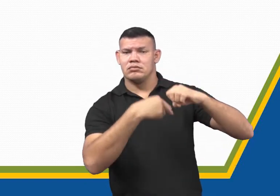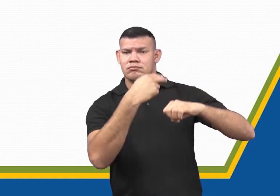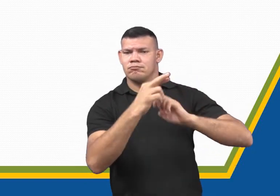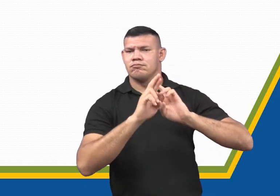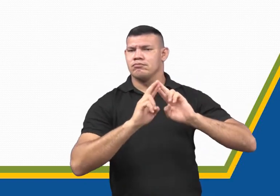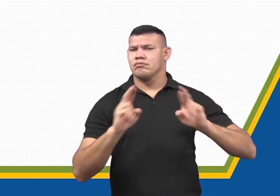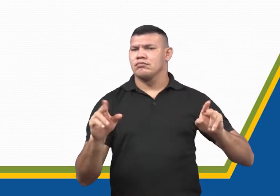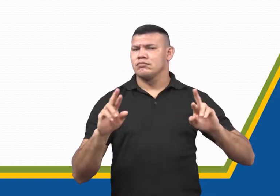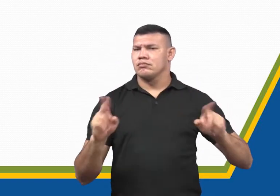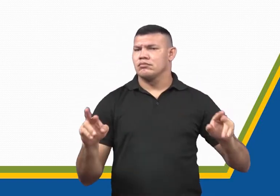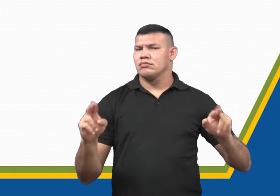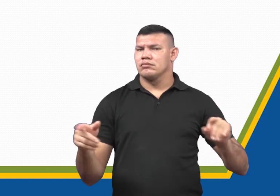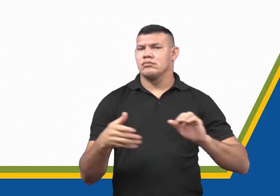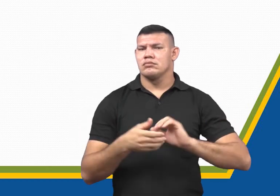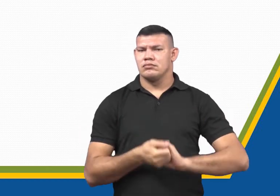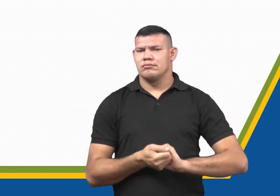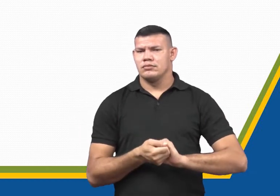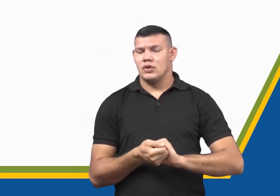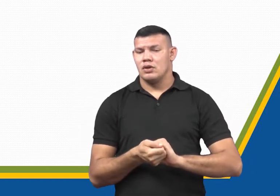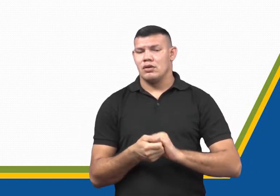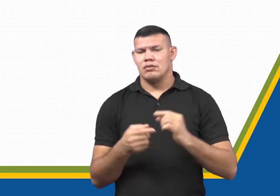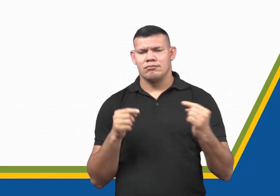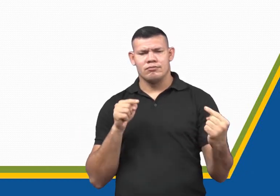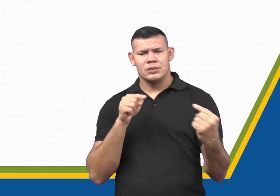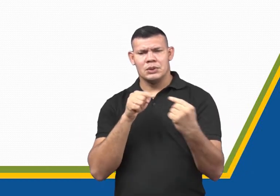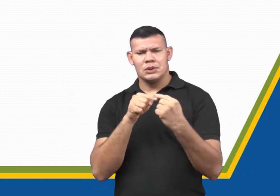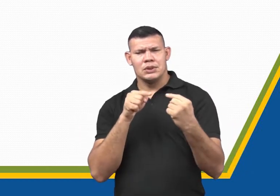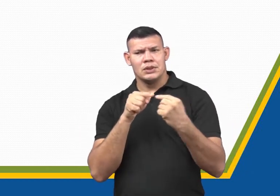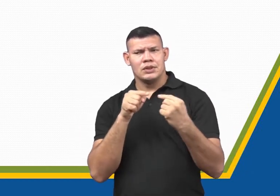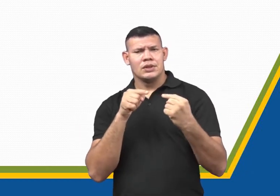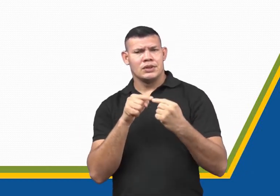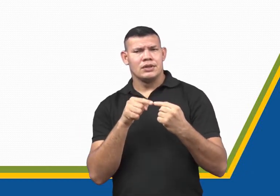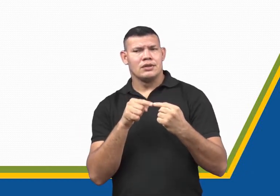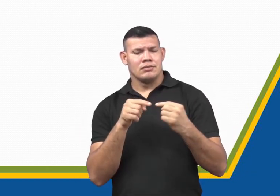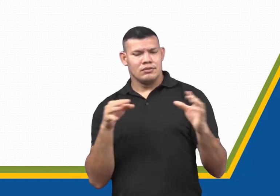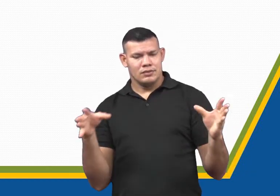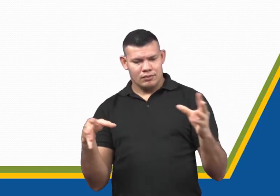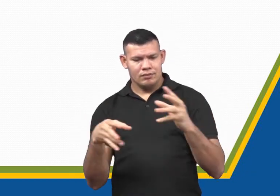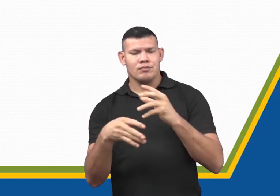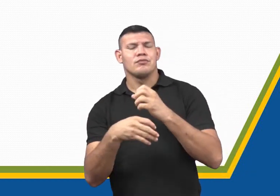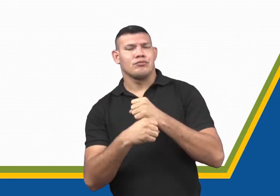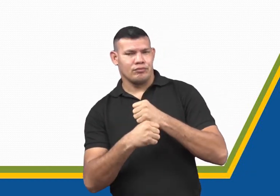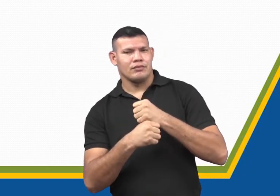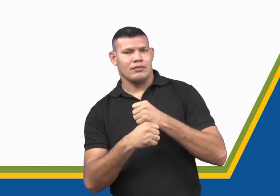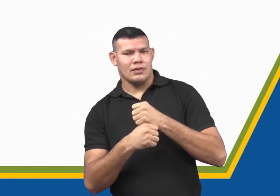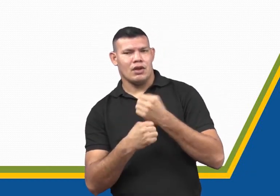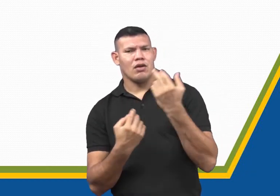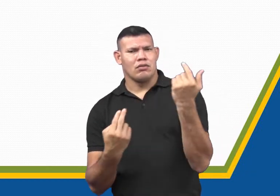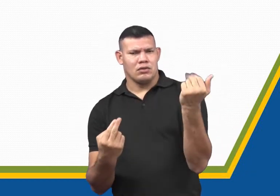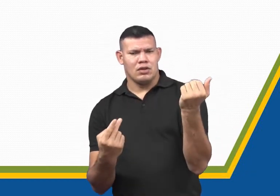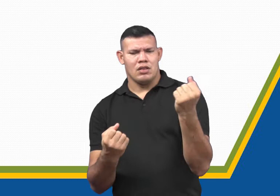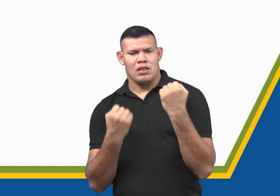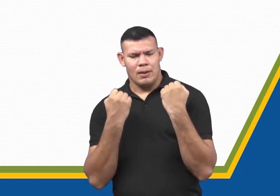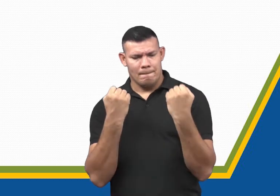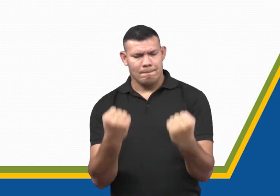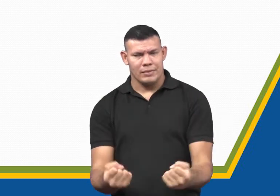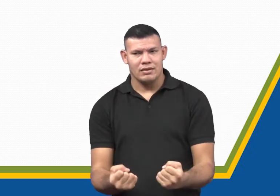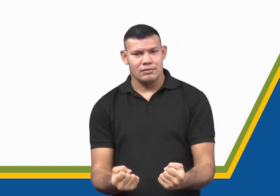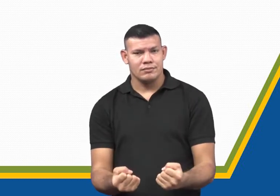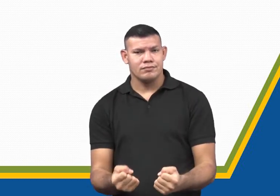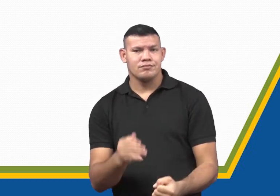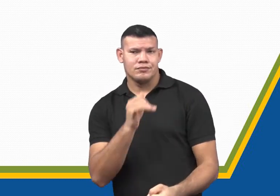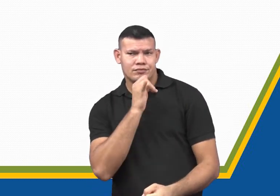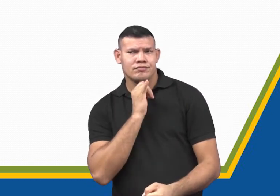Só que, coincidentemente, a soma desses elementos vai resultar no mesmo número de massa. Ali eu trouxe o